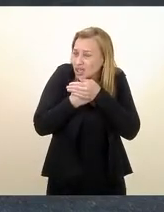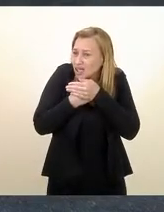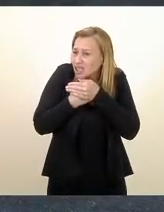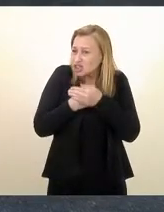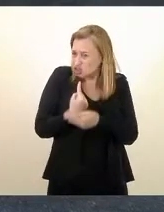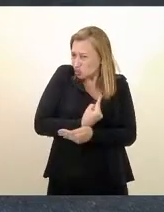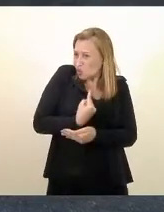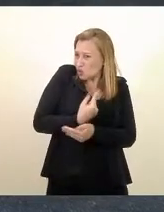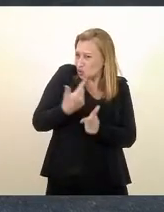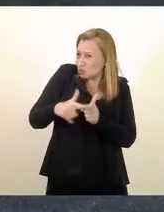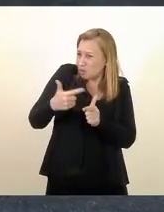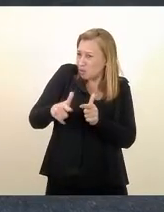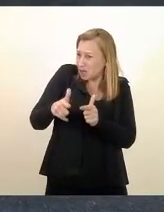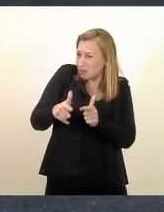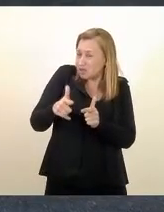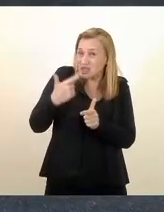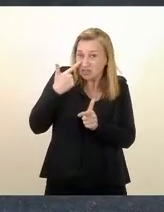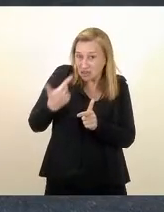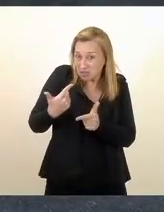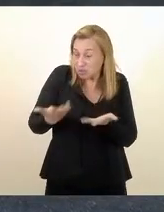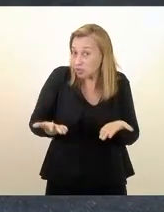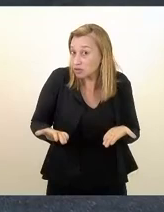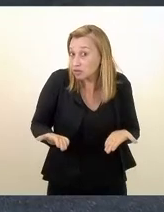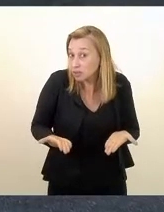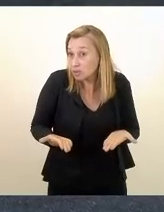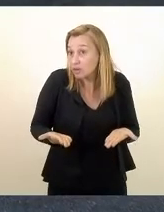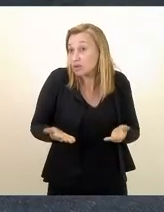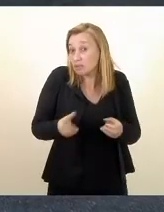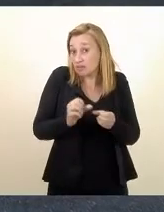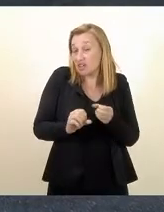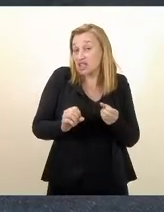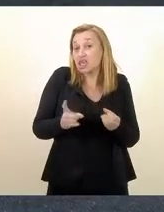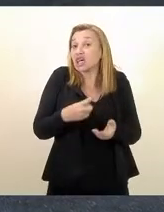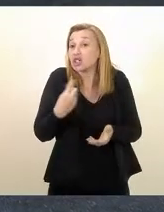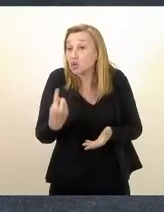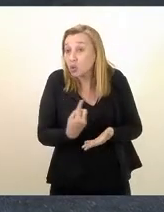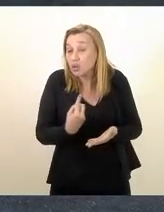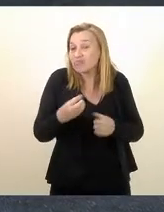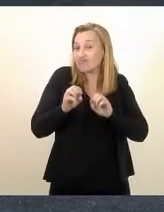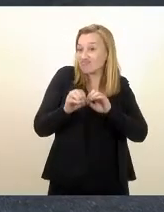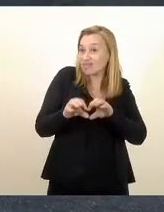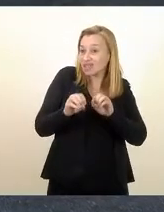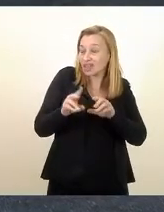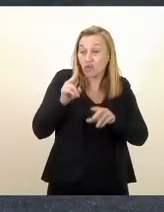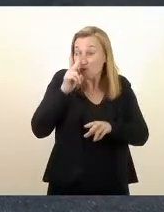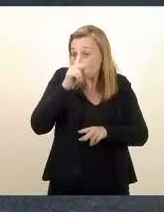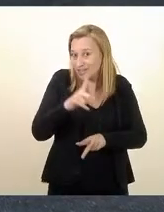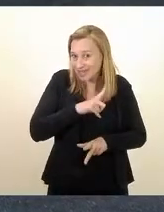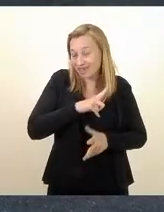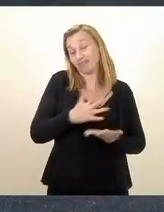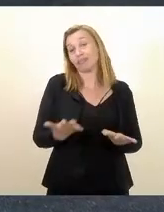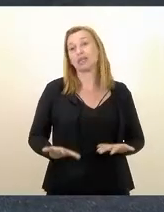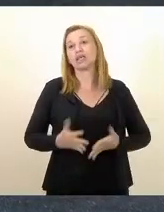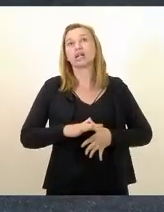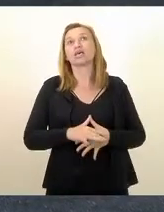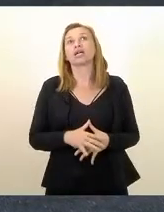mesmos os problemas que nós temos que enfrentar para fazer com que a nossa educação se fortaleça para que a gente possa ter